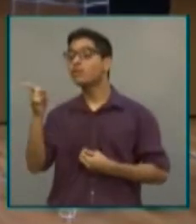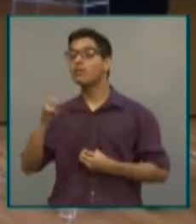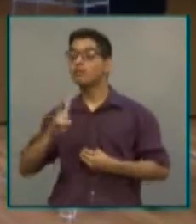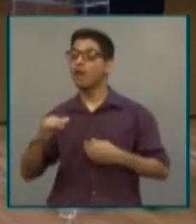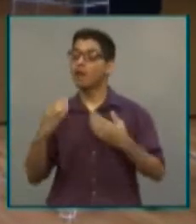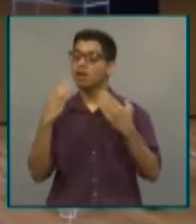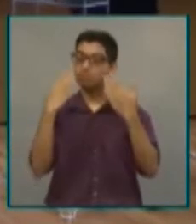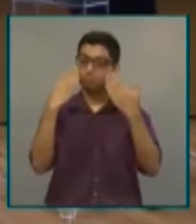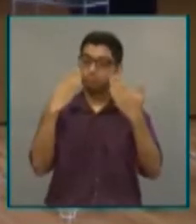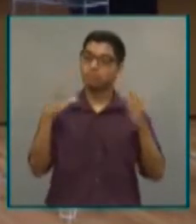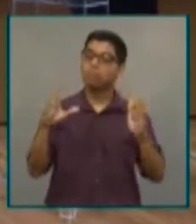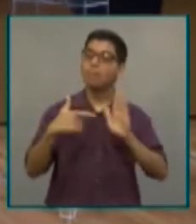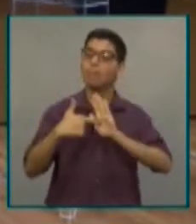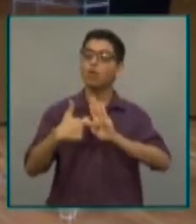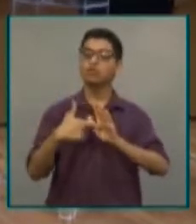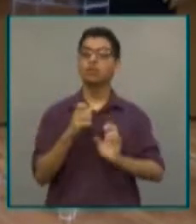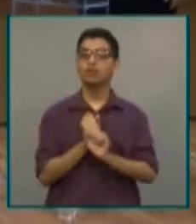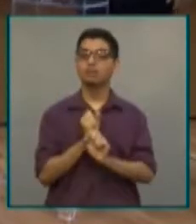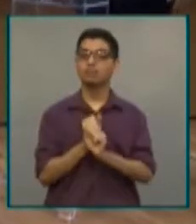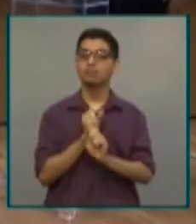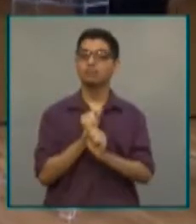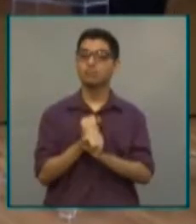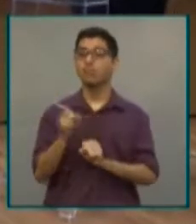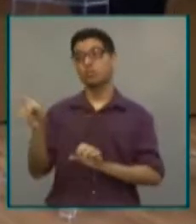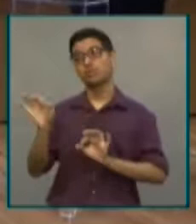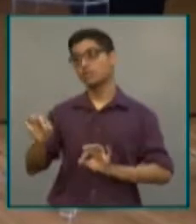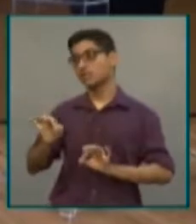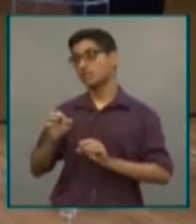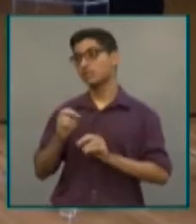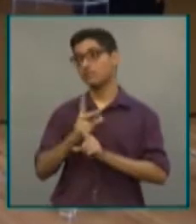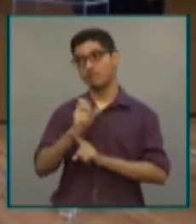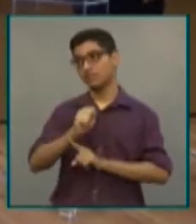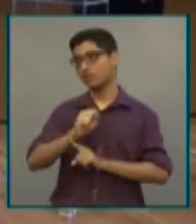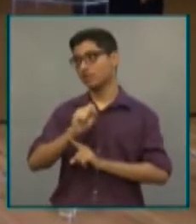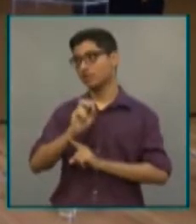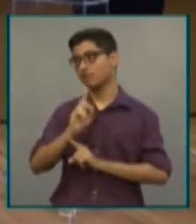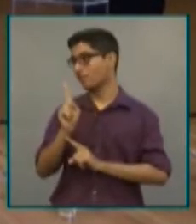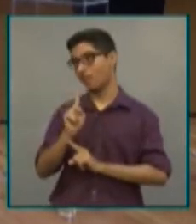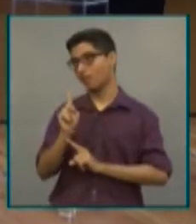Candidato Erinaldo Dantas tem 1 minuto e 30 segundos para sua resposta.